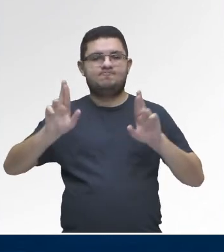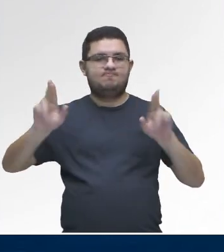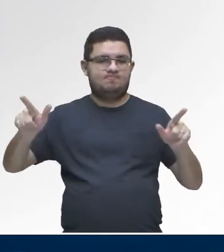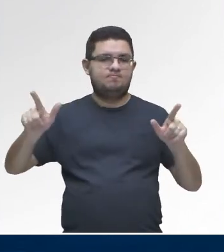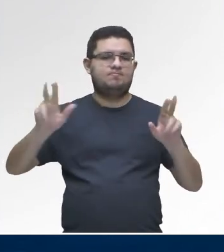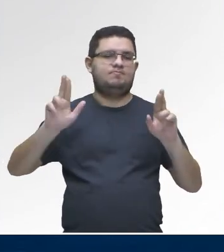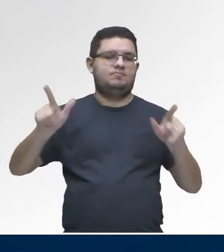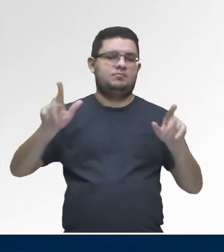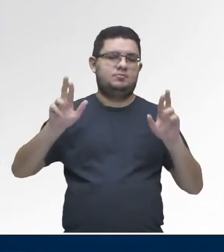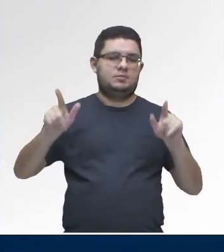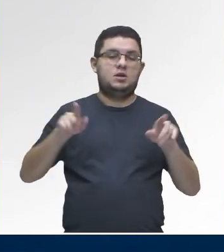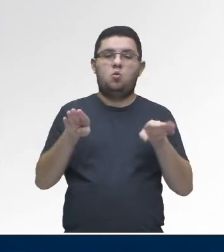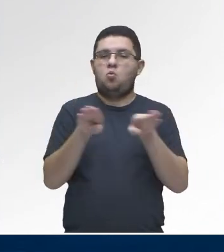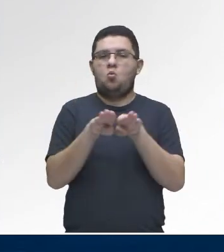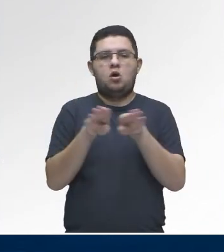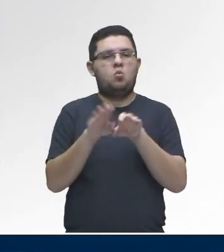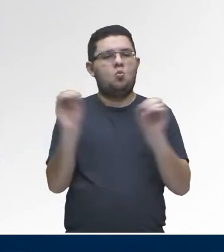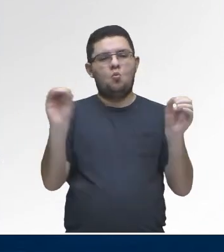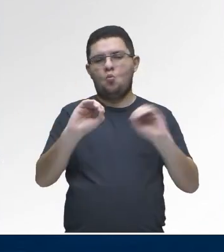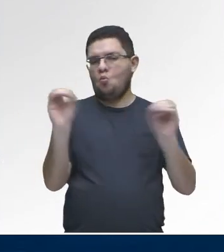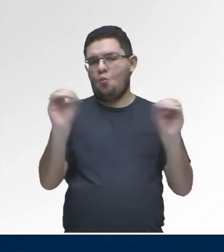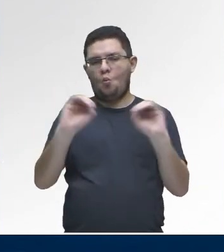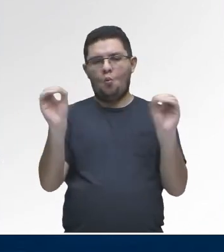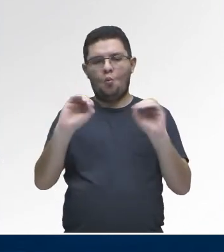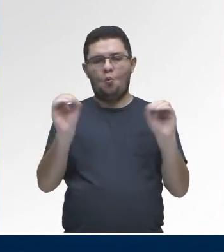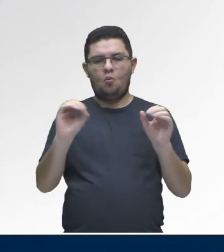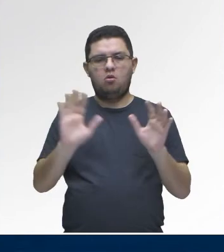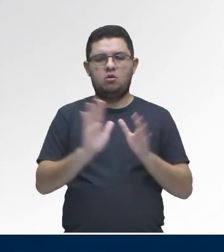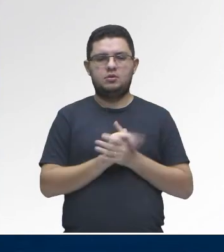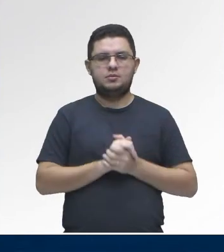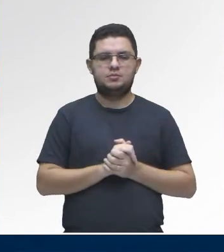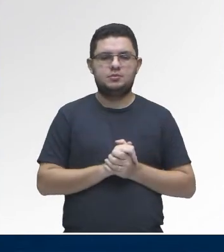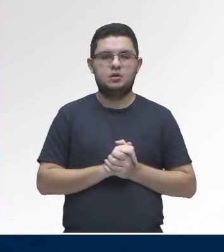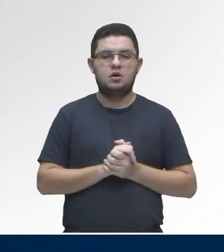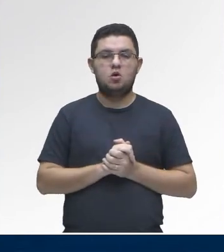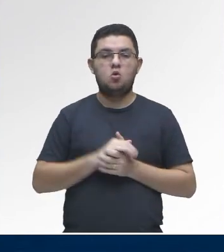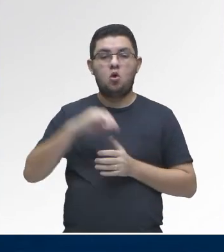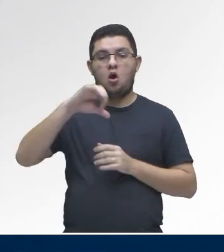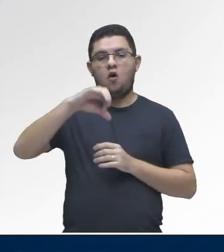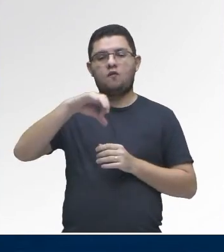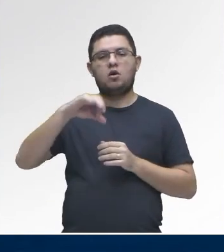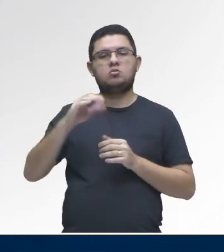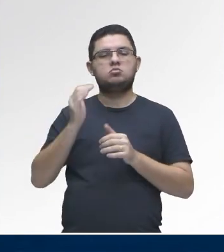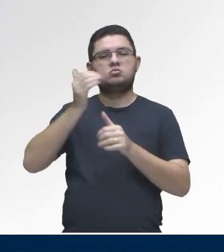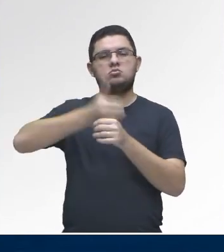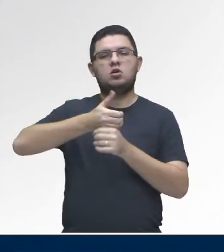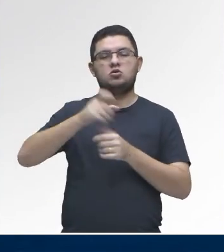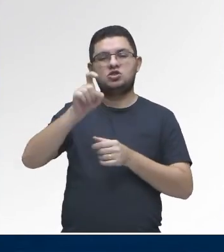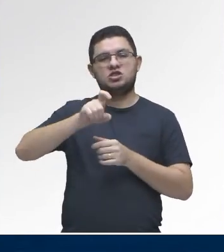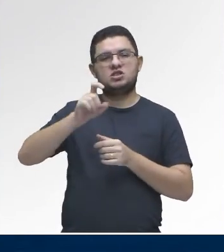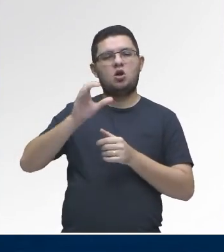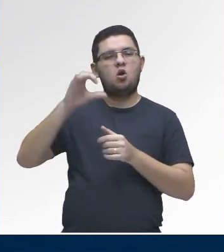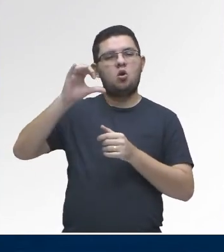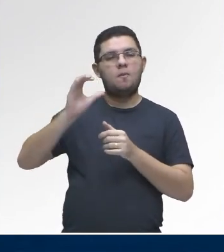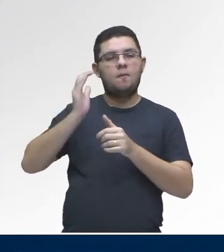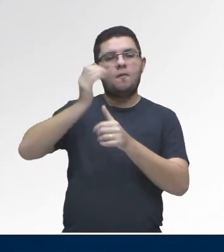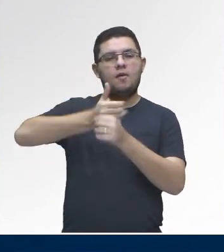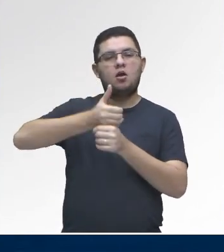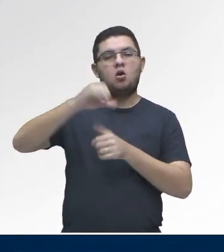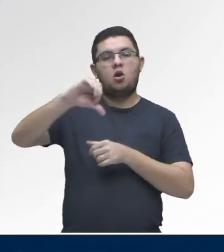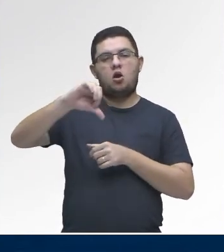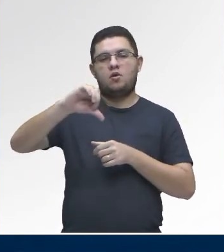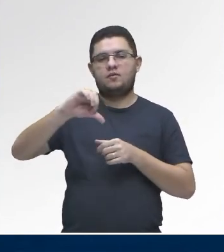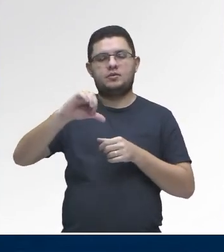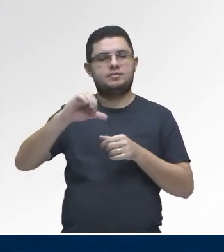12. Então, esse 9 que eu substituí no lugar do x, ele não é a solução